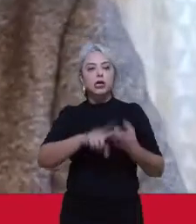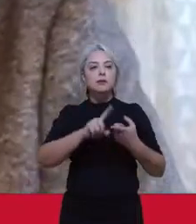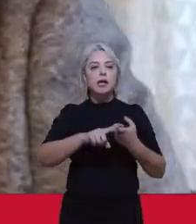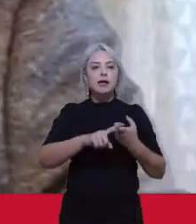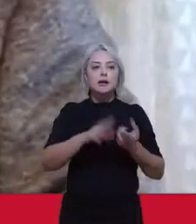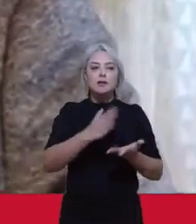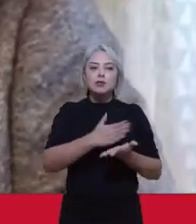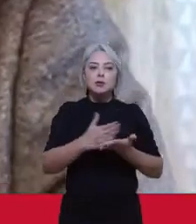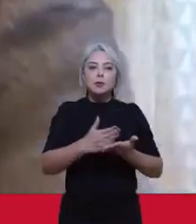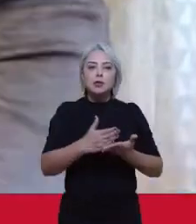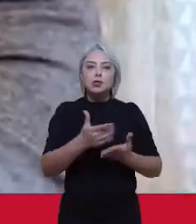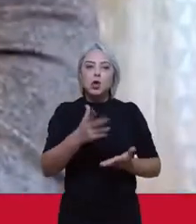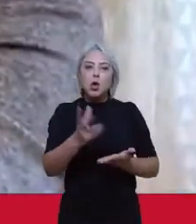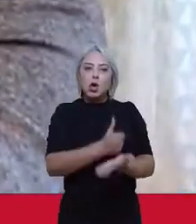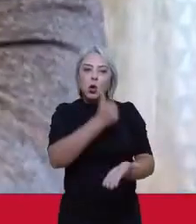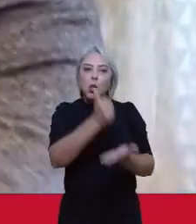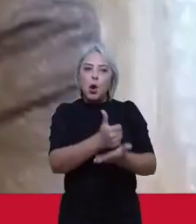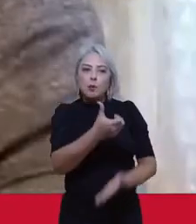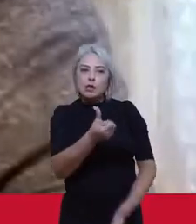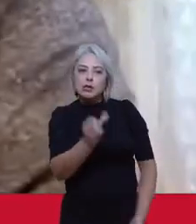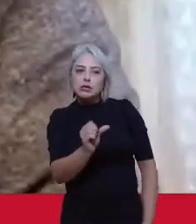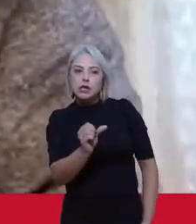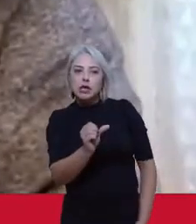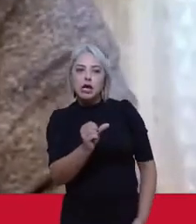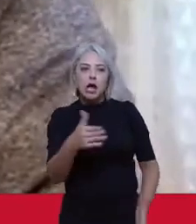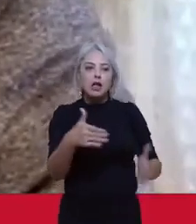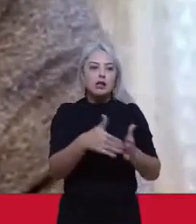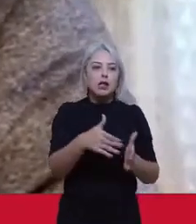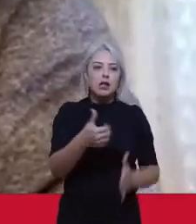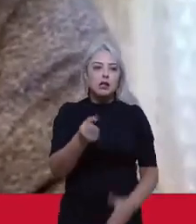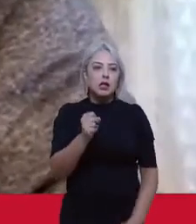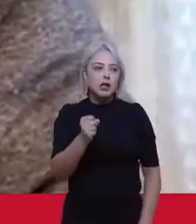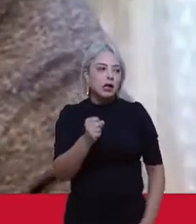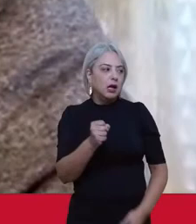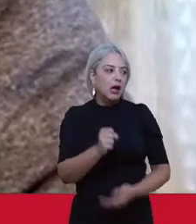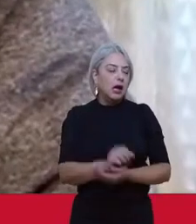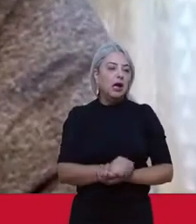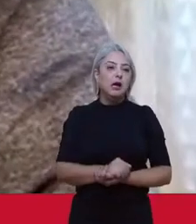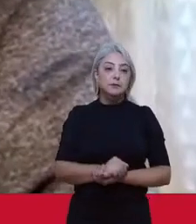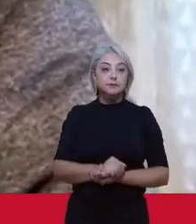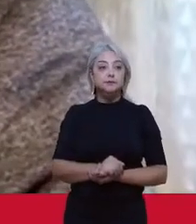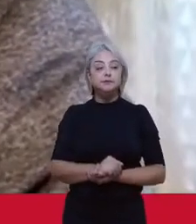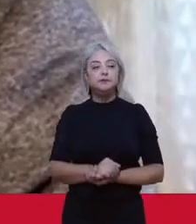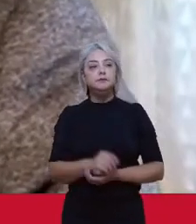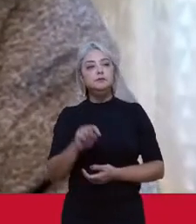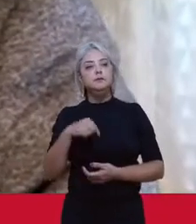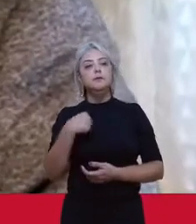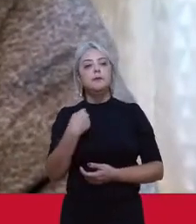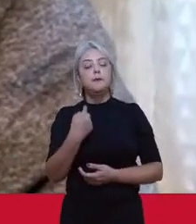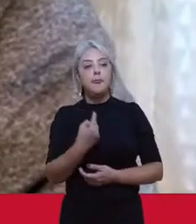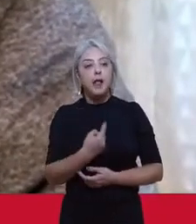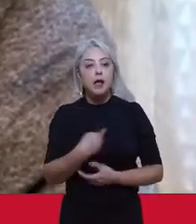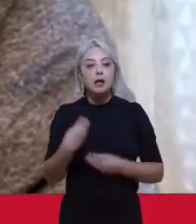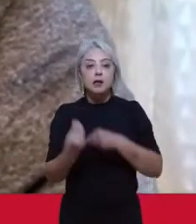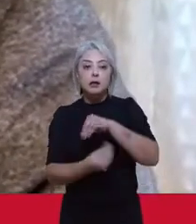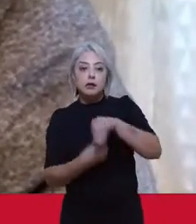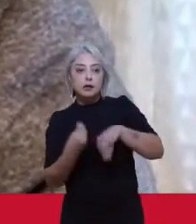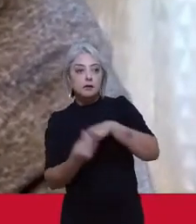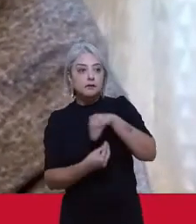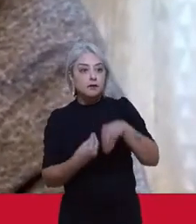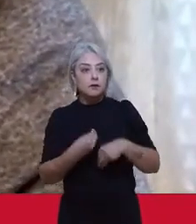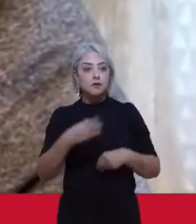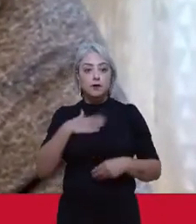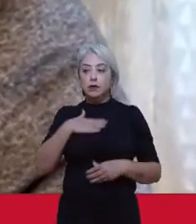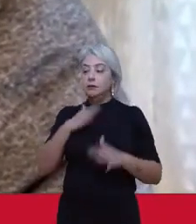começaram a ficar piores a partir de 2016, e no ano de 2018 elas chegaram num estágio insuportável, né? Envolvendo a minha